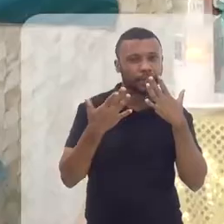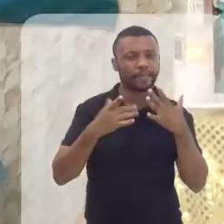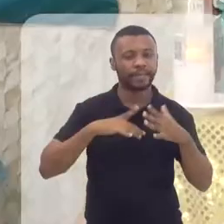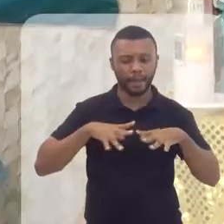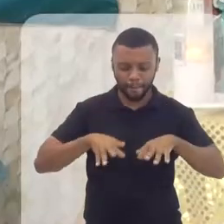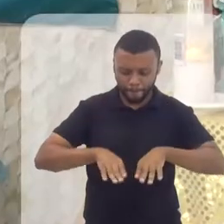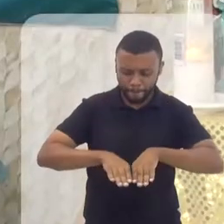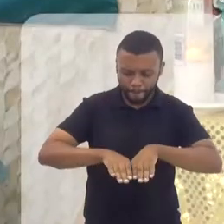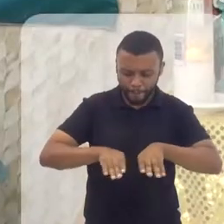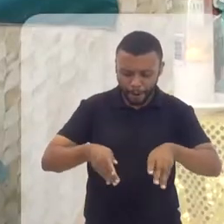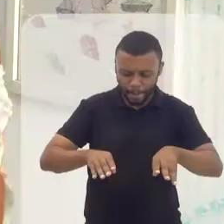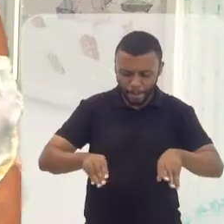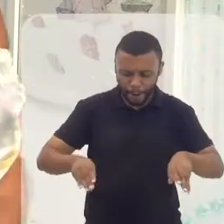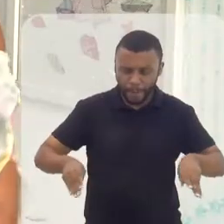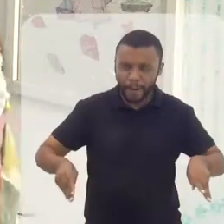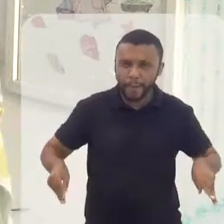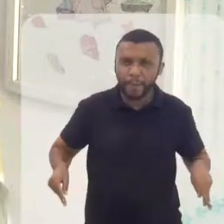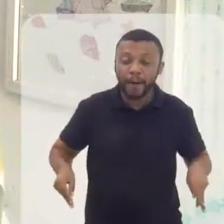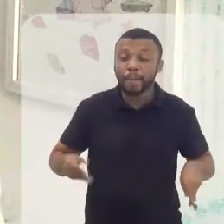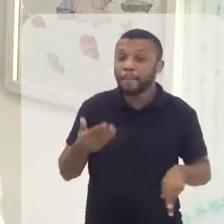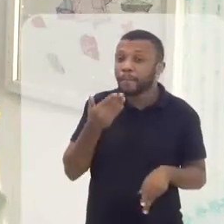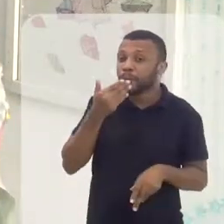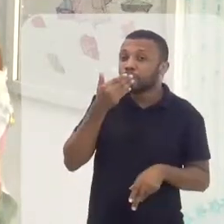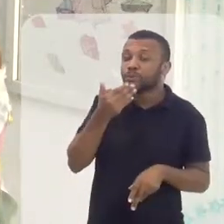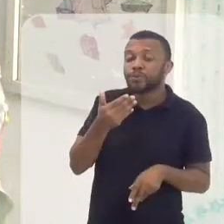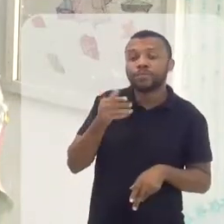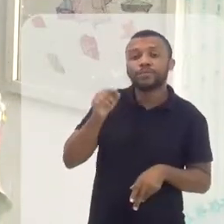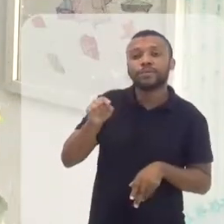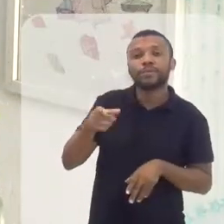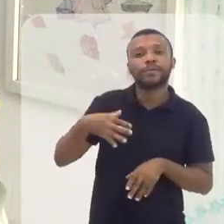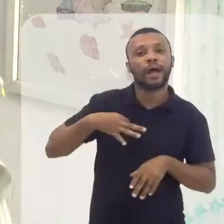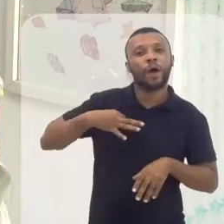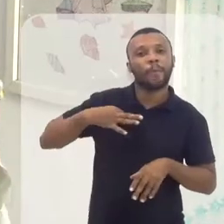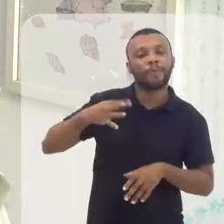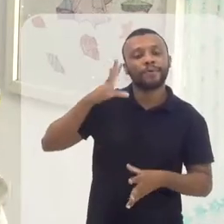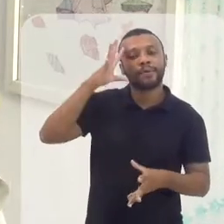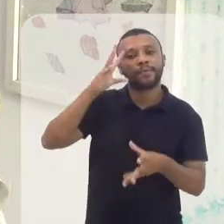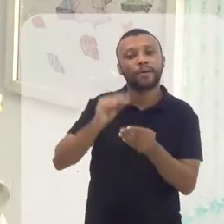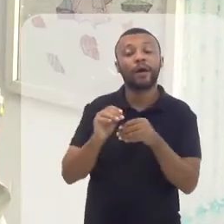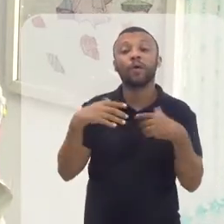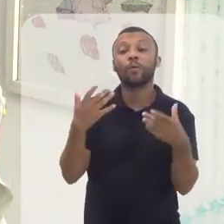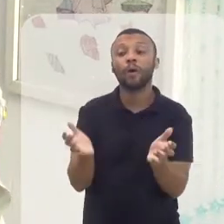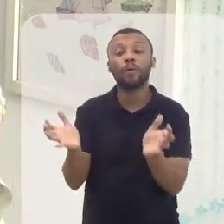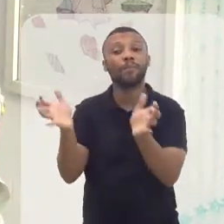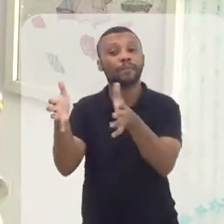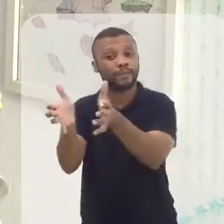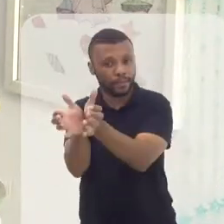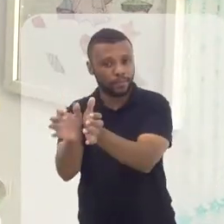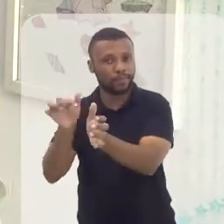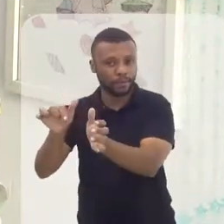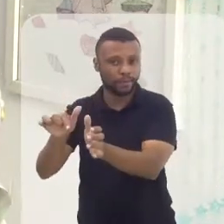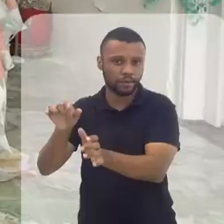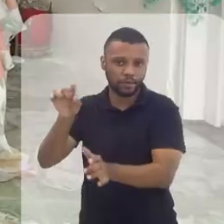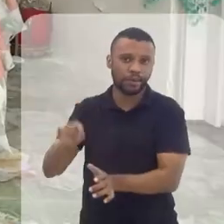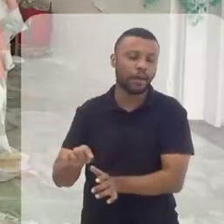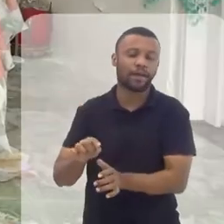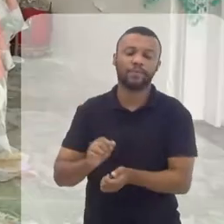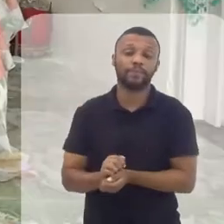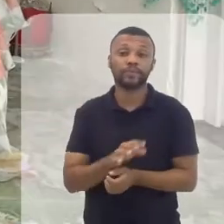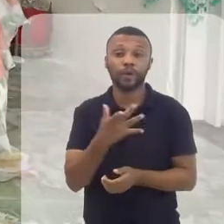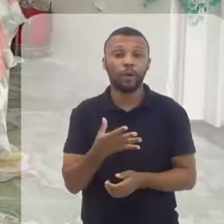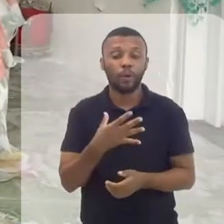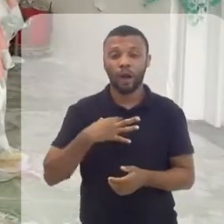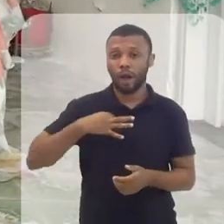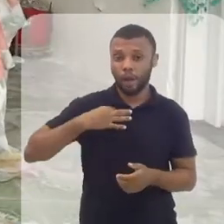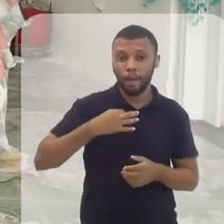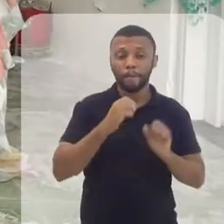mais curtas. Então, pelo tipo de roupa, você vê de qual tribo que é. Perfeito. Bem interessante. Ah, então a roupa